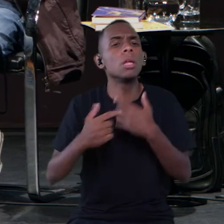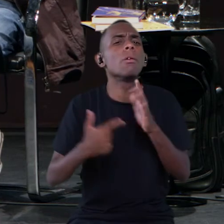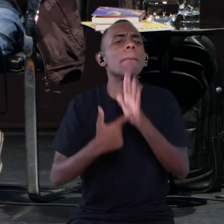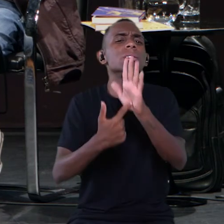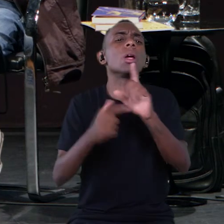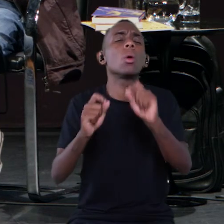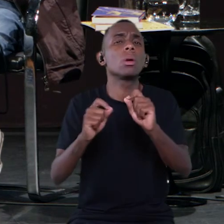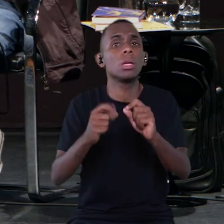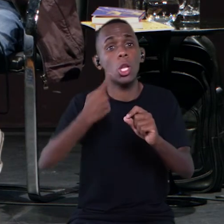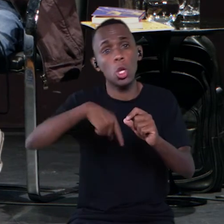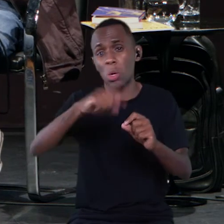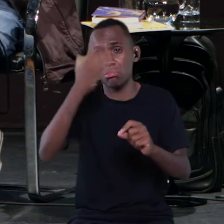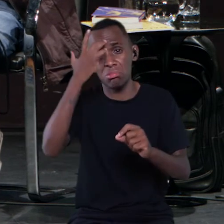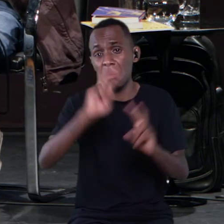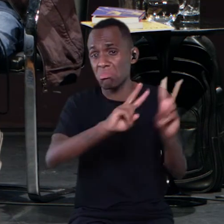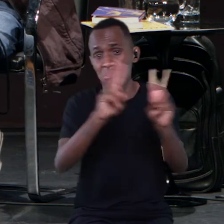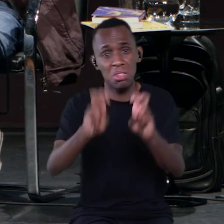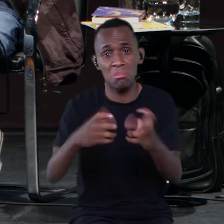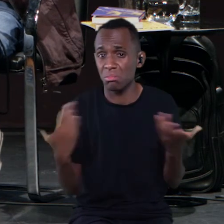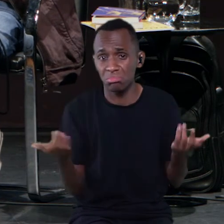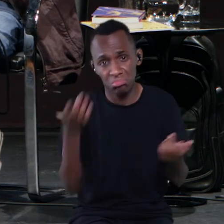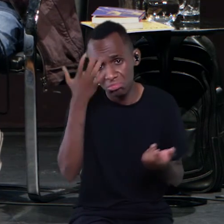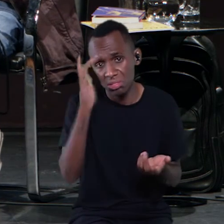livro? Primeiro, que a gente não sabe qual é o assunto.